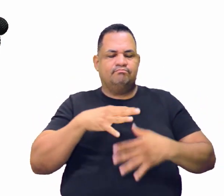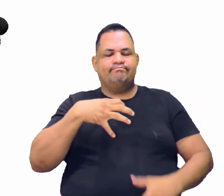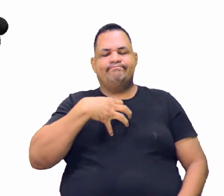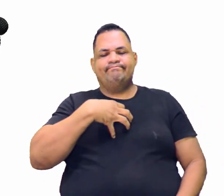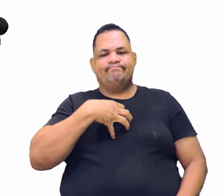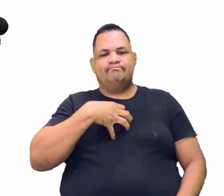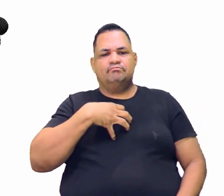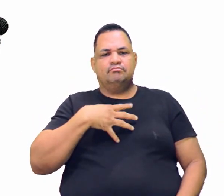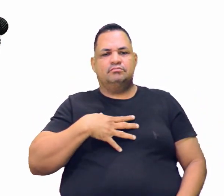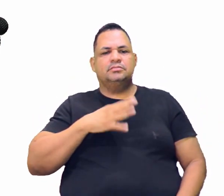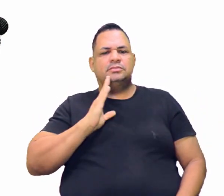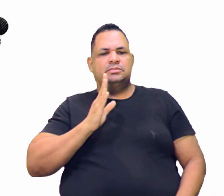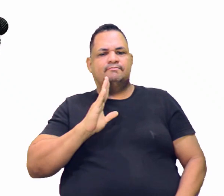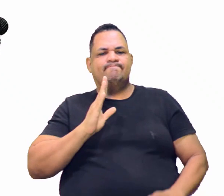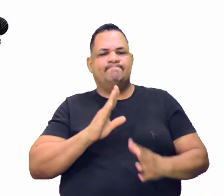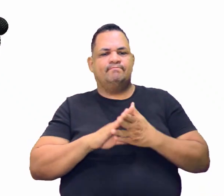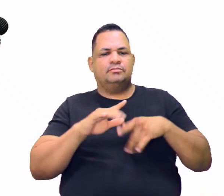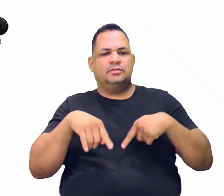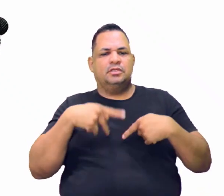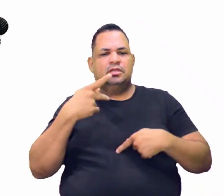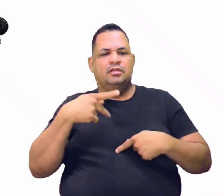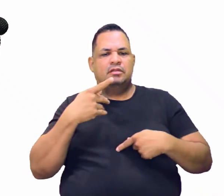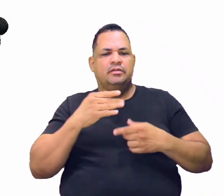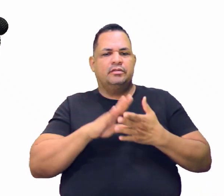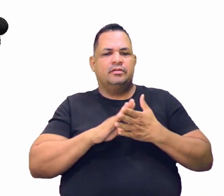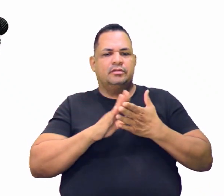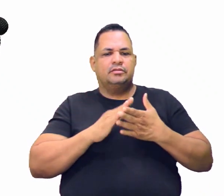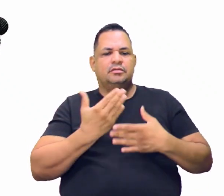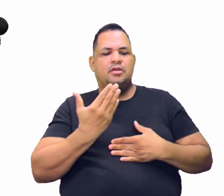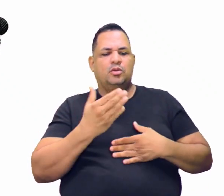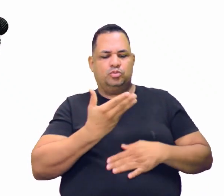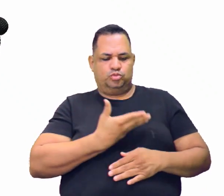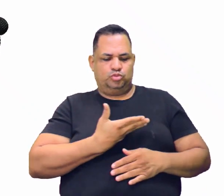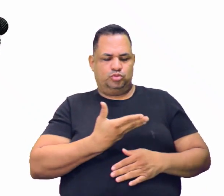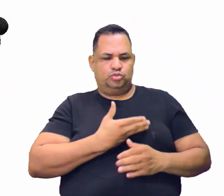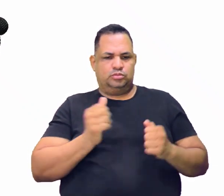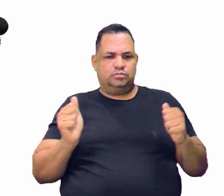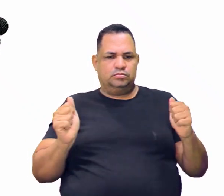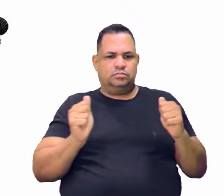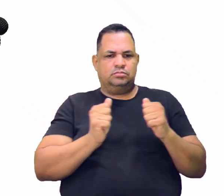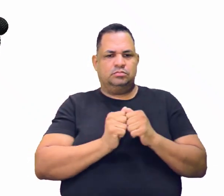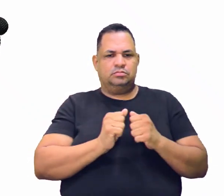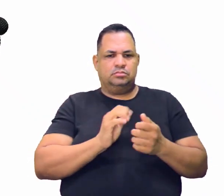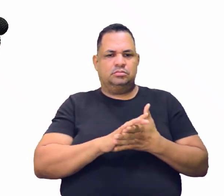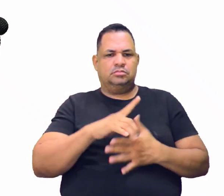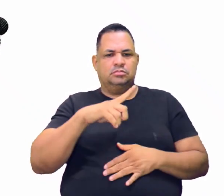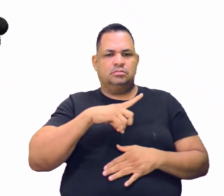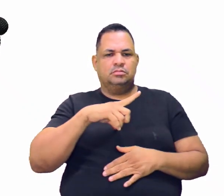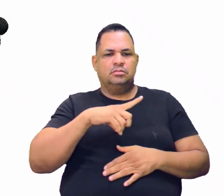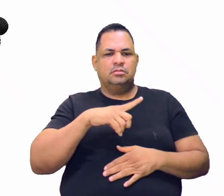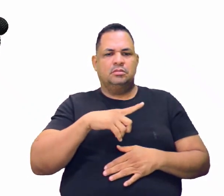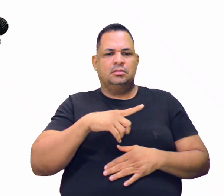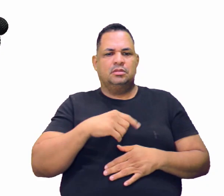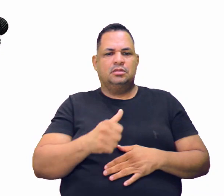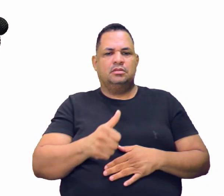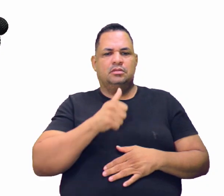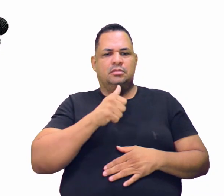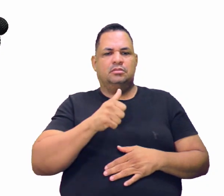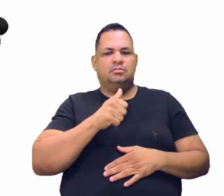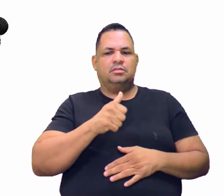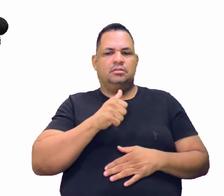senti vingada quando ela falou na frente dos amigos dele: tenho bebido